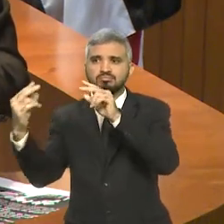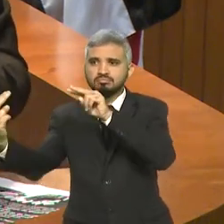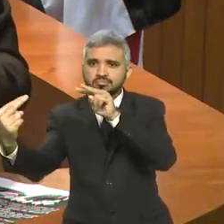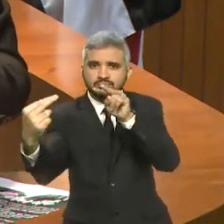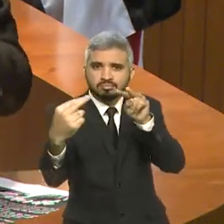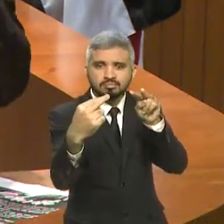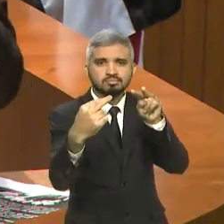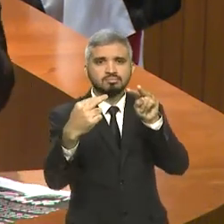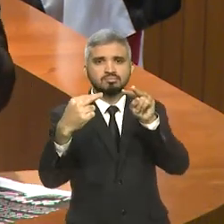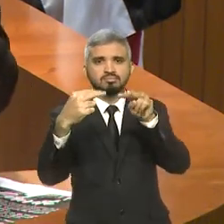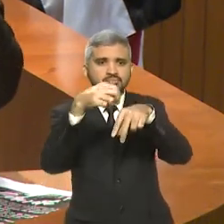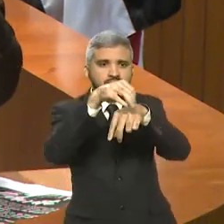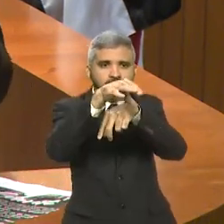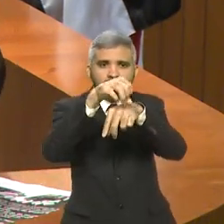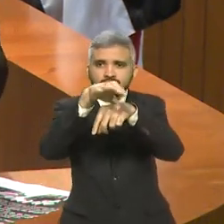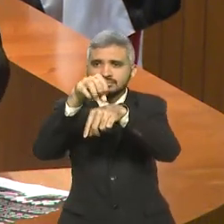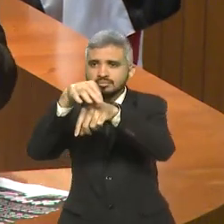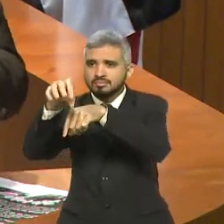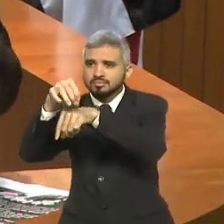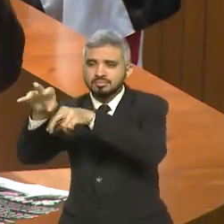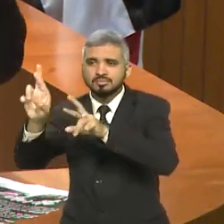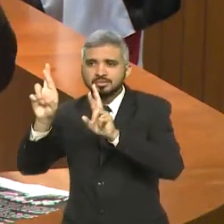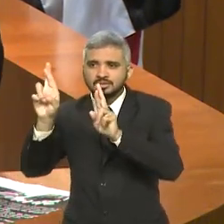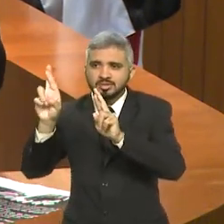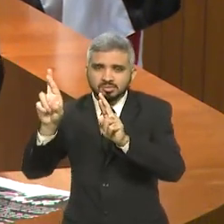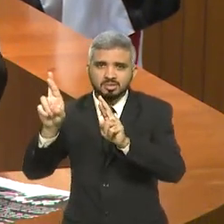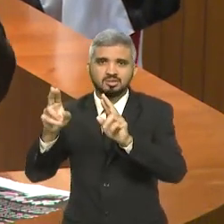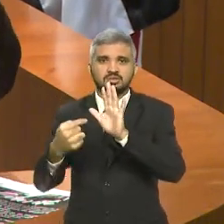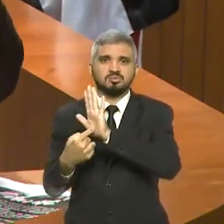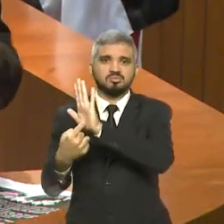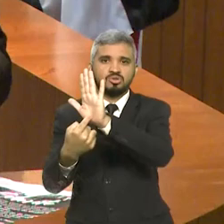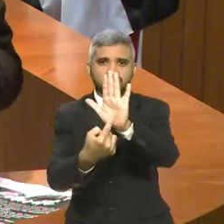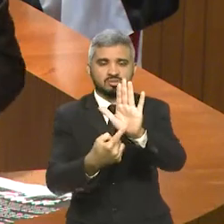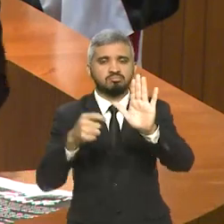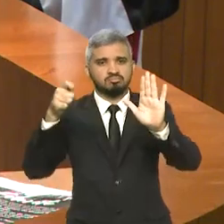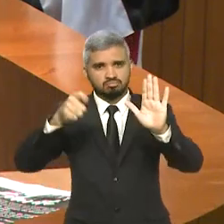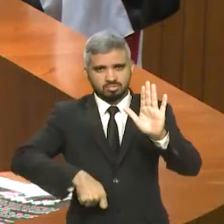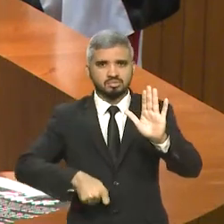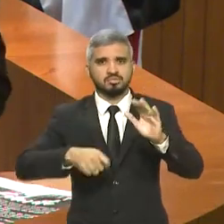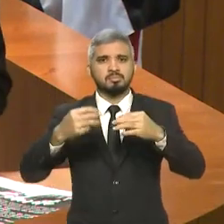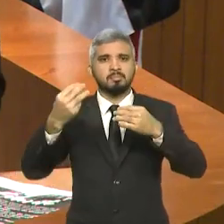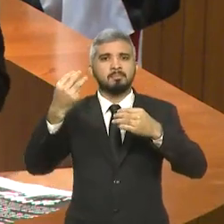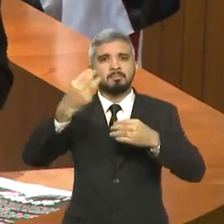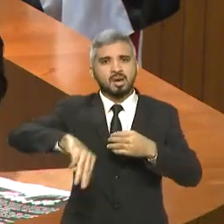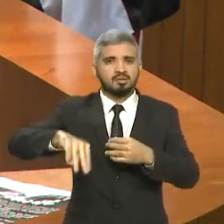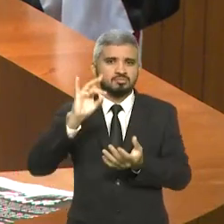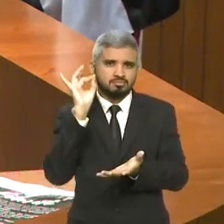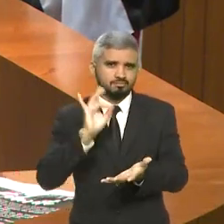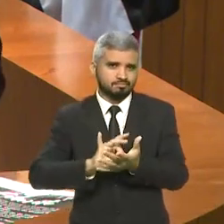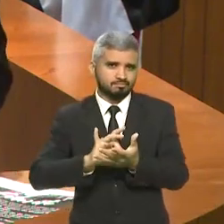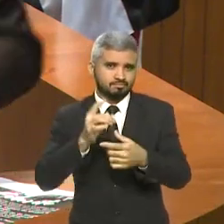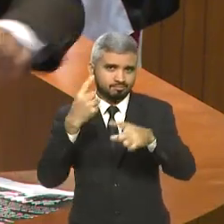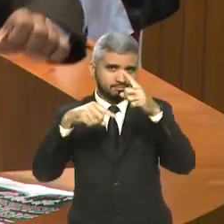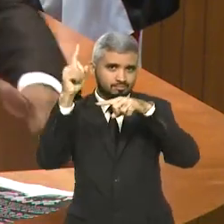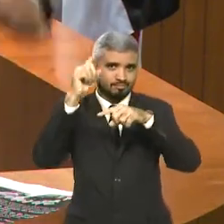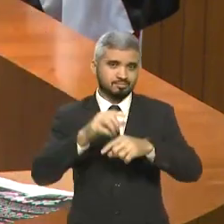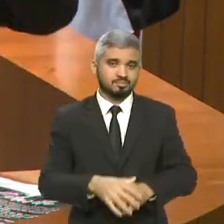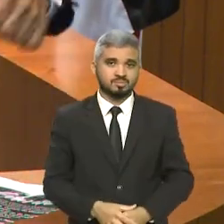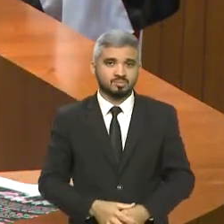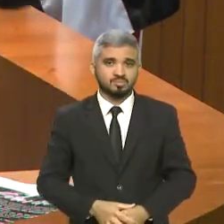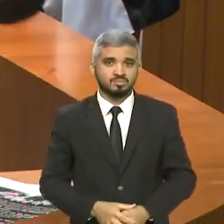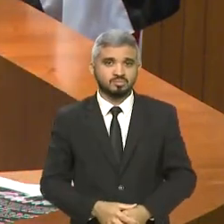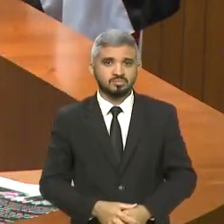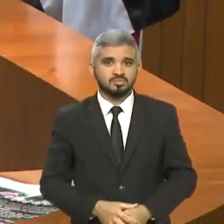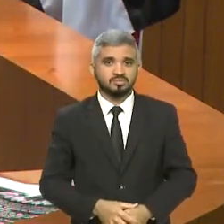conversando, mostrando e apresentando soluções para o Maranhão de verdade, para o Maranhão que existe,